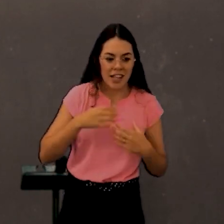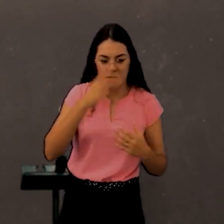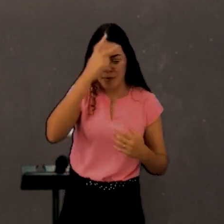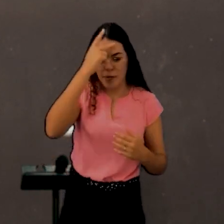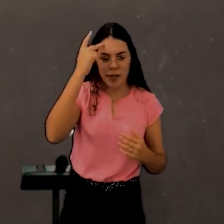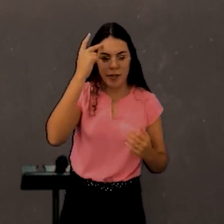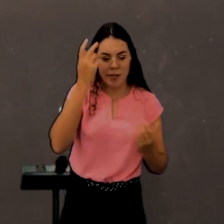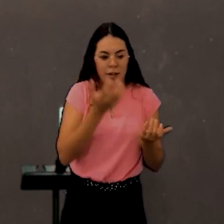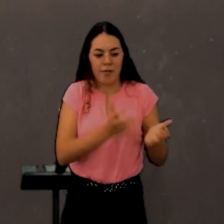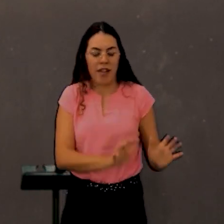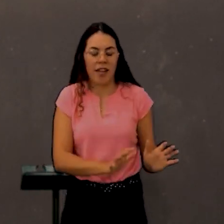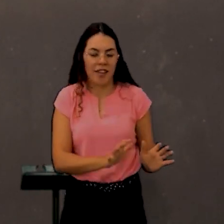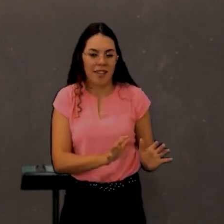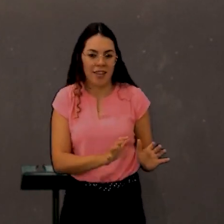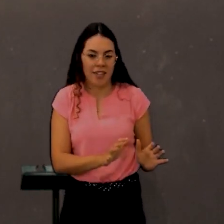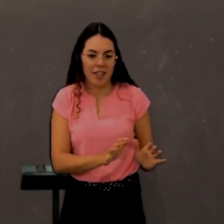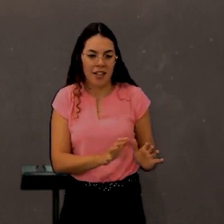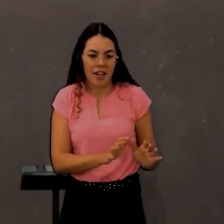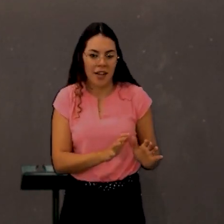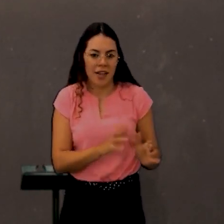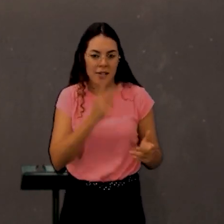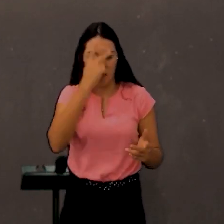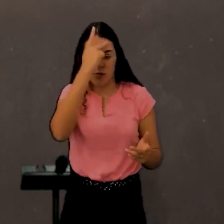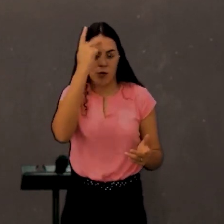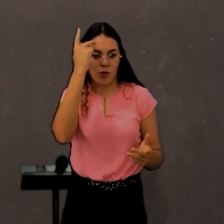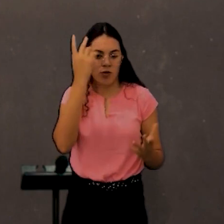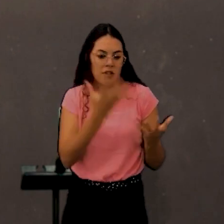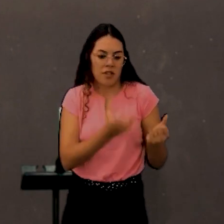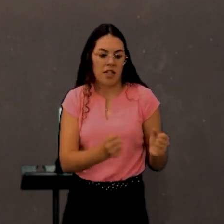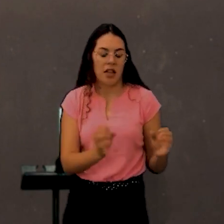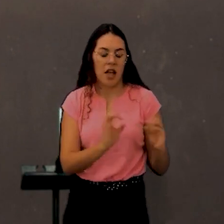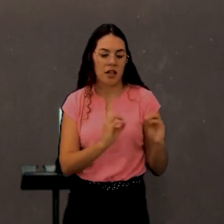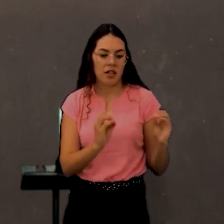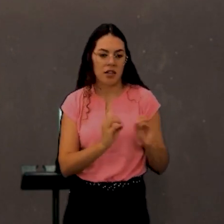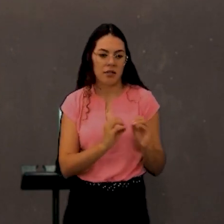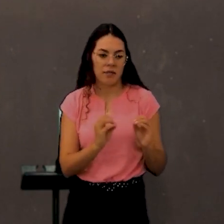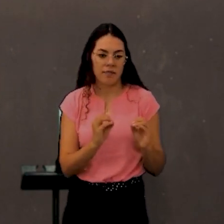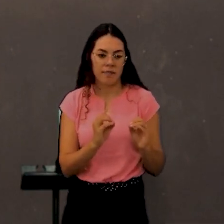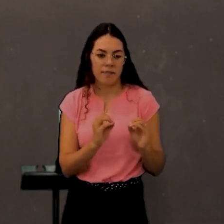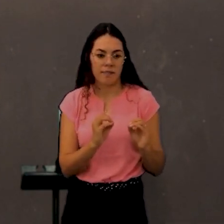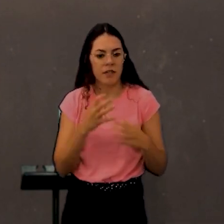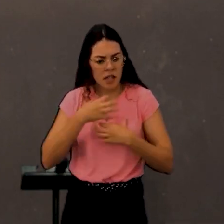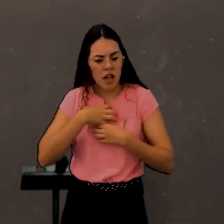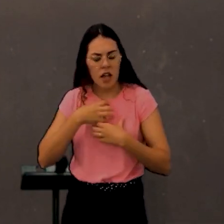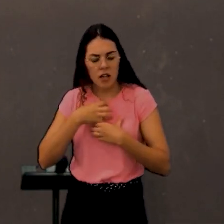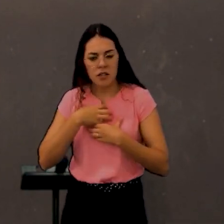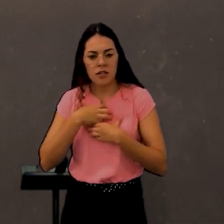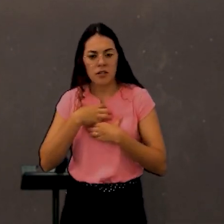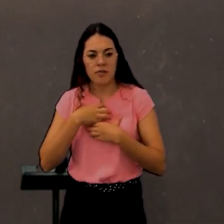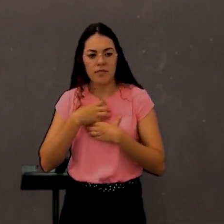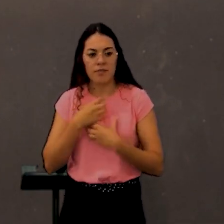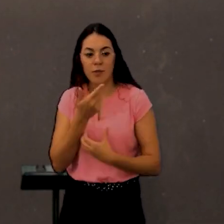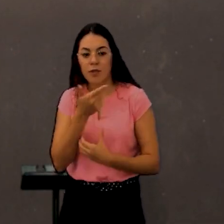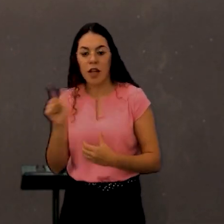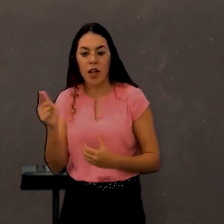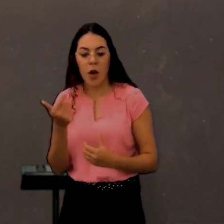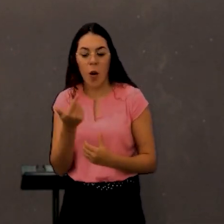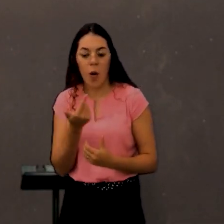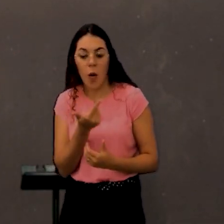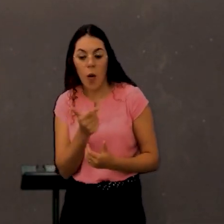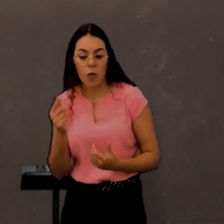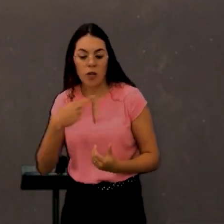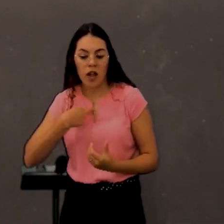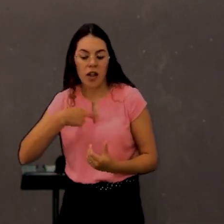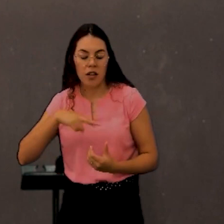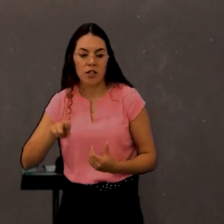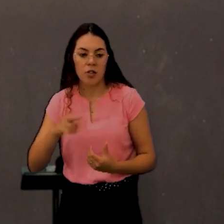dos tolerantes de hoje. Dói nos ouvidos. Não há outra religião, não